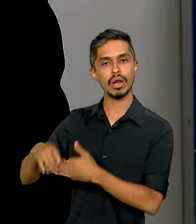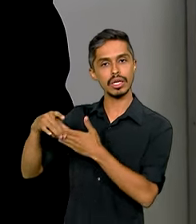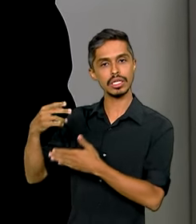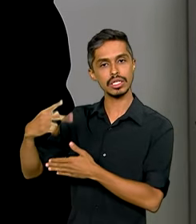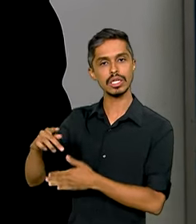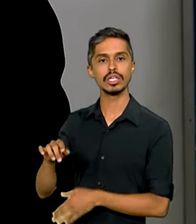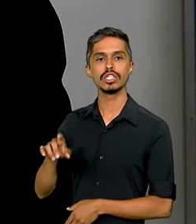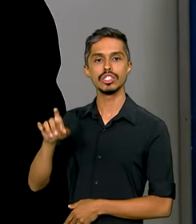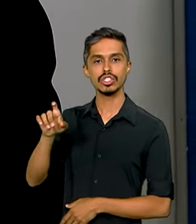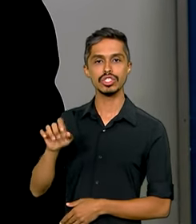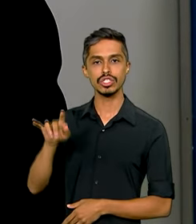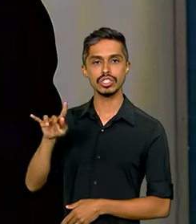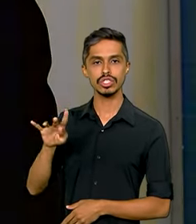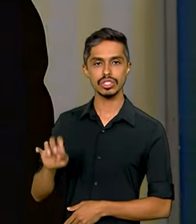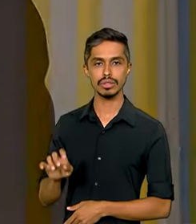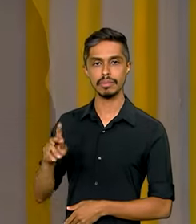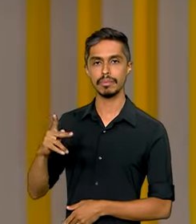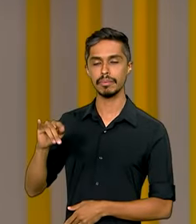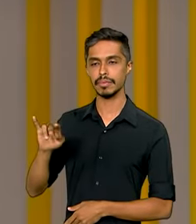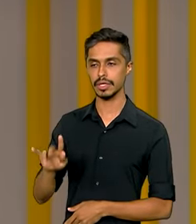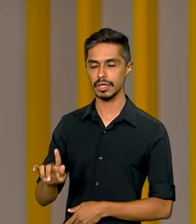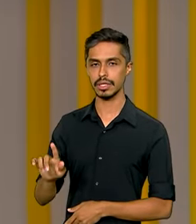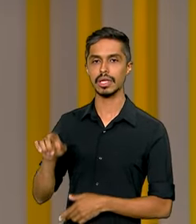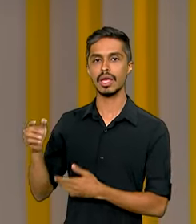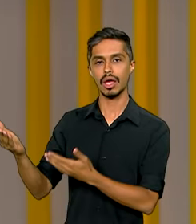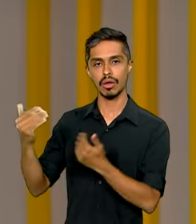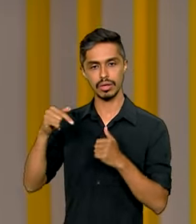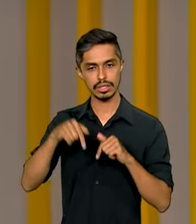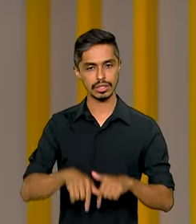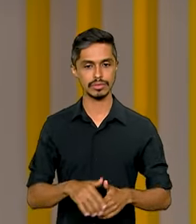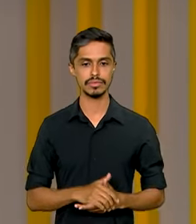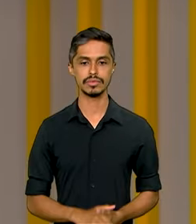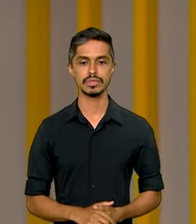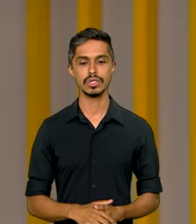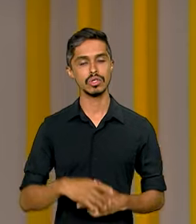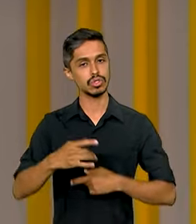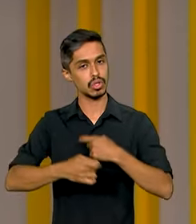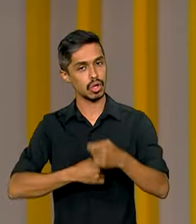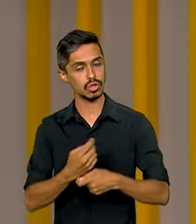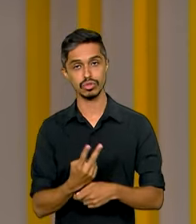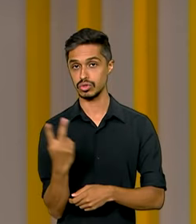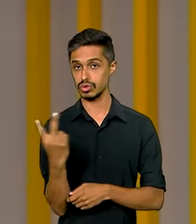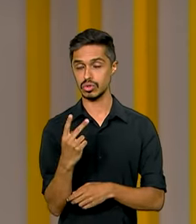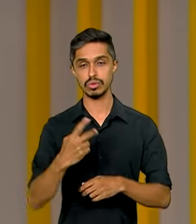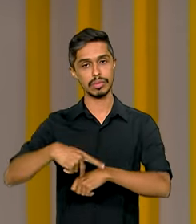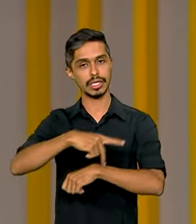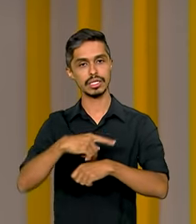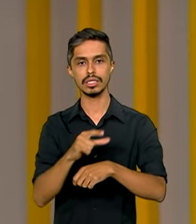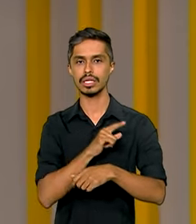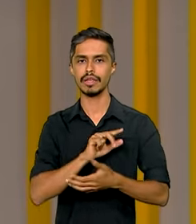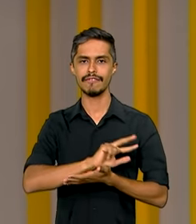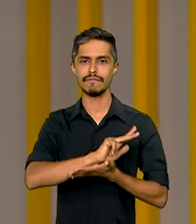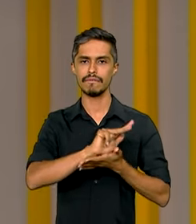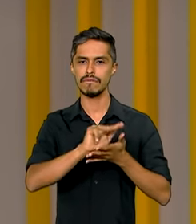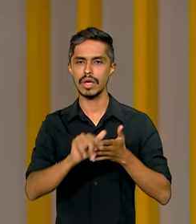Xi Jinping ao Brasil. Segundo o governo brasileiro, os negócios entre os dois países envolvem